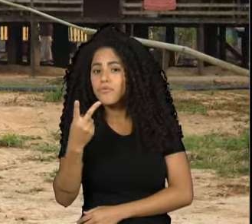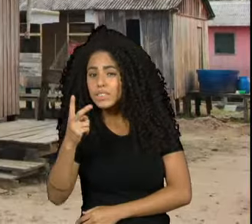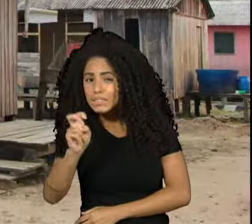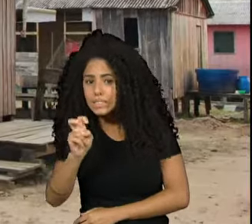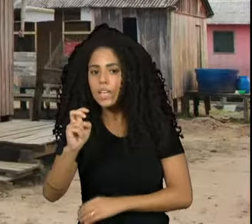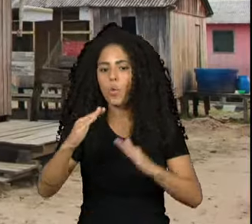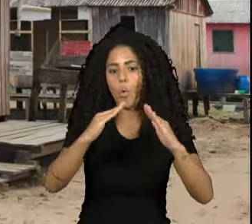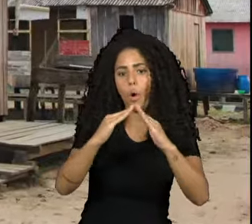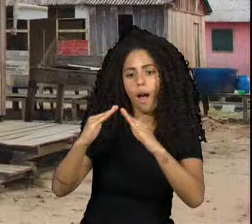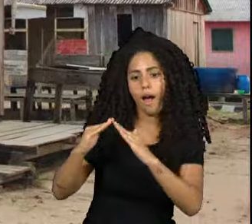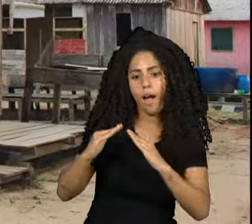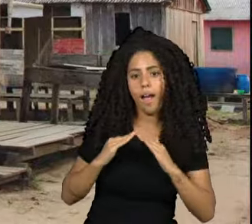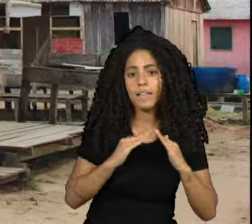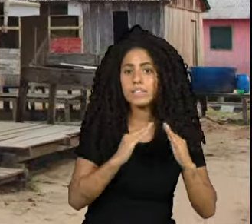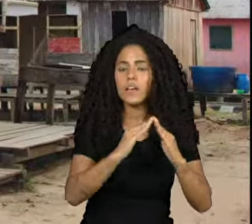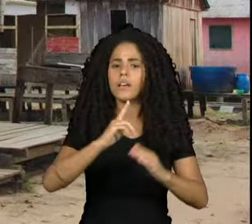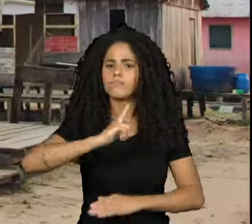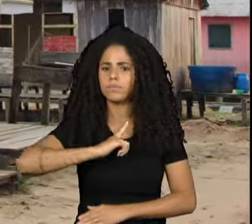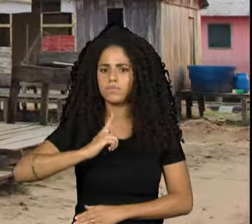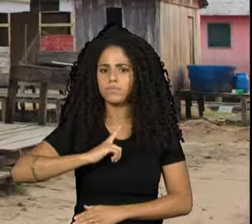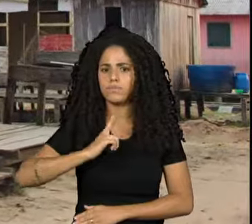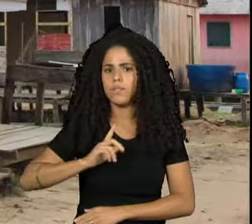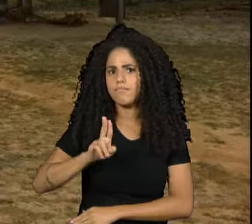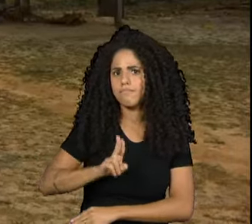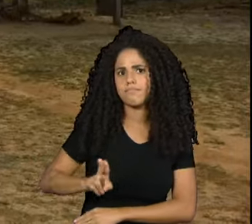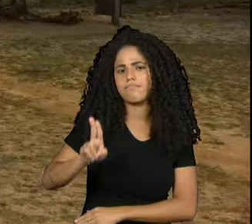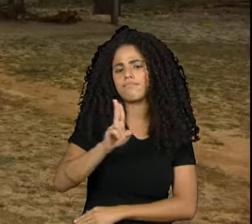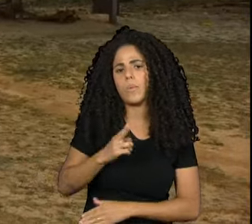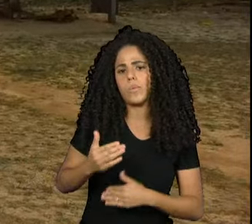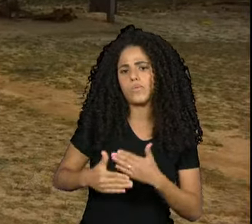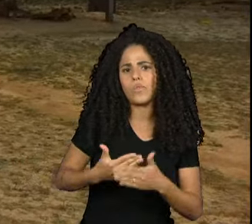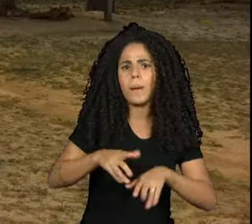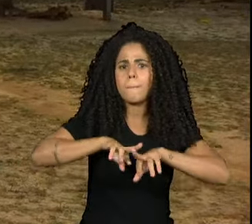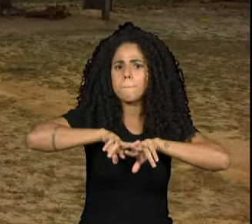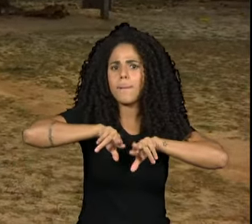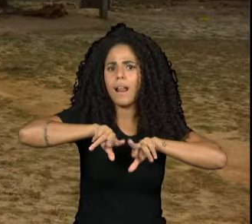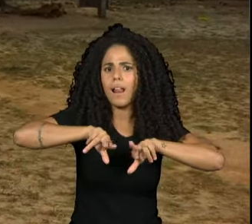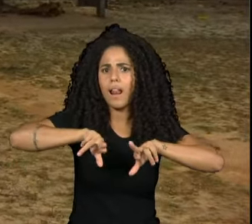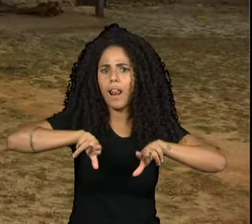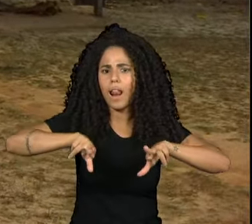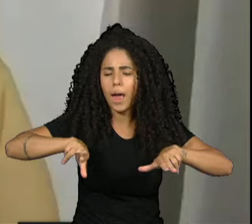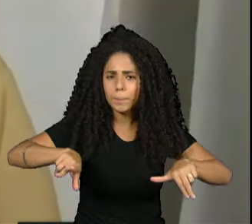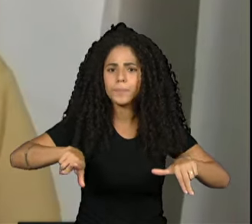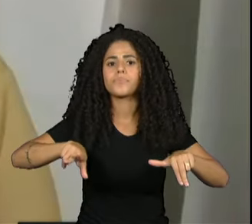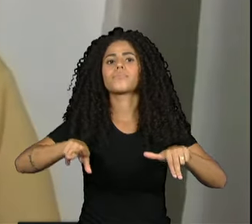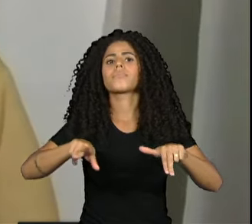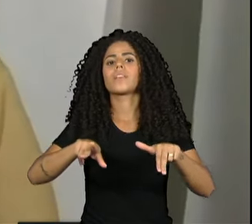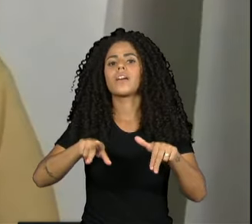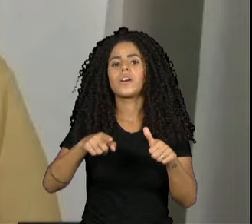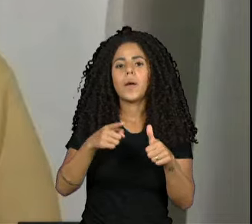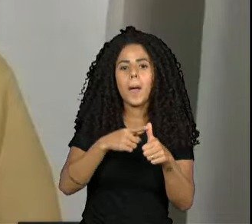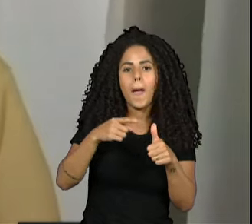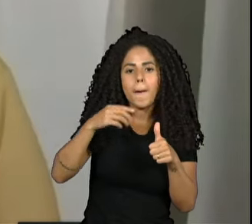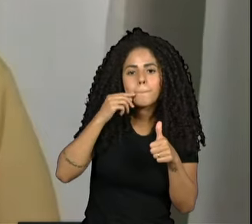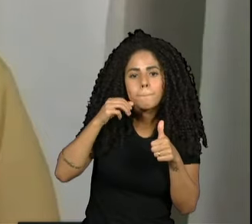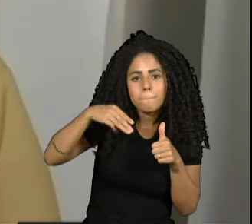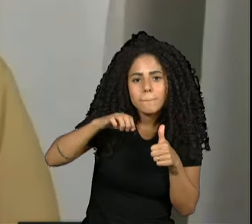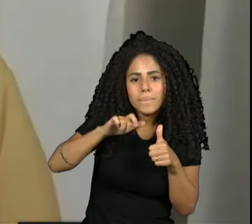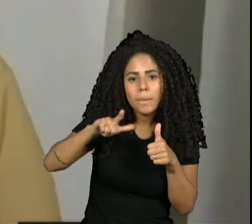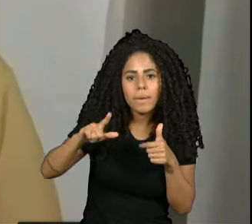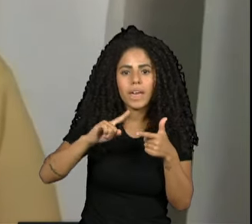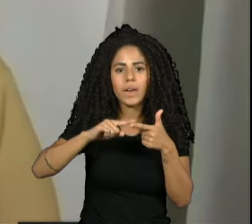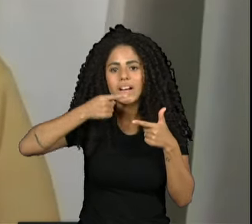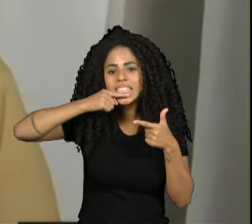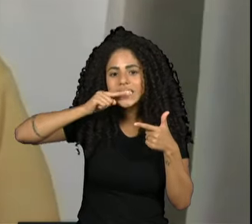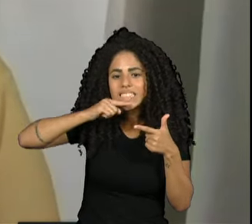casas, e eles têm um uso produtivo bastante diversificado. Eles produzem mel,